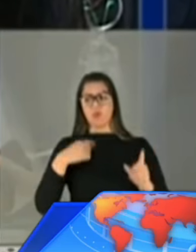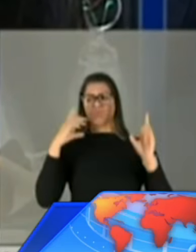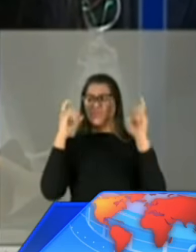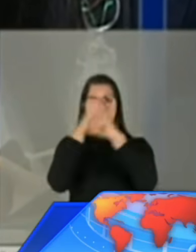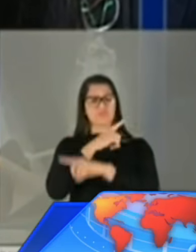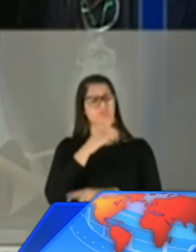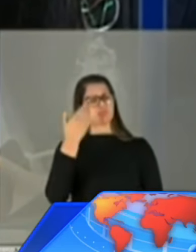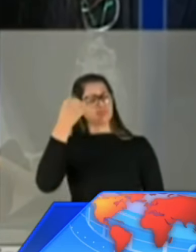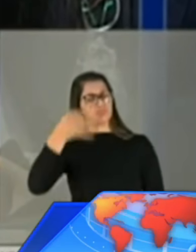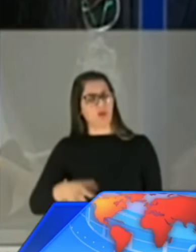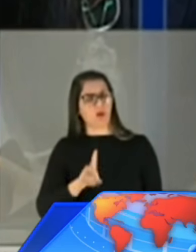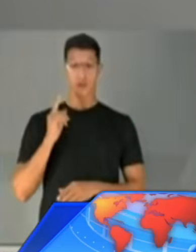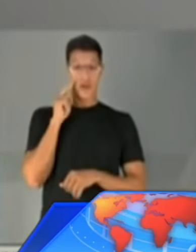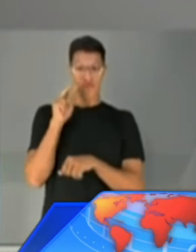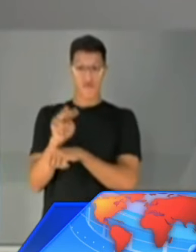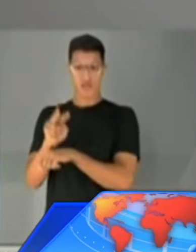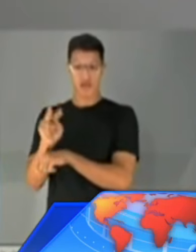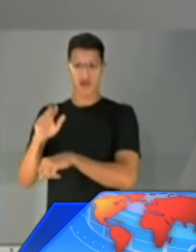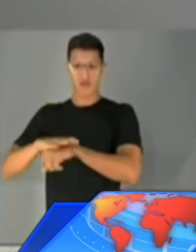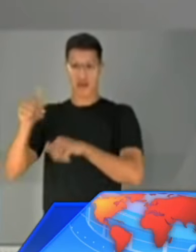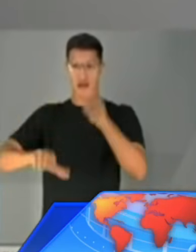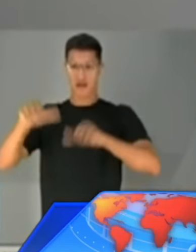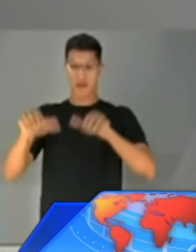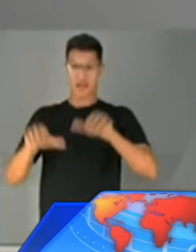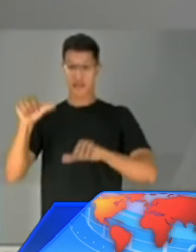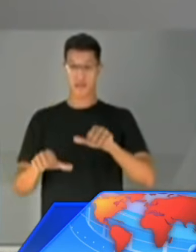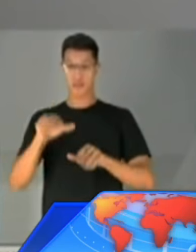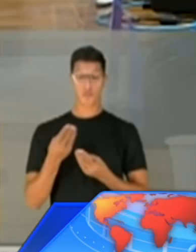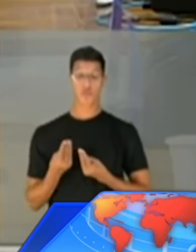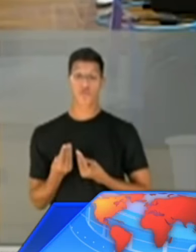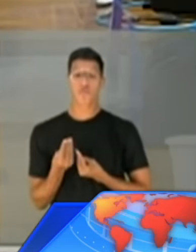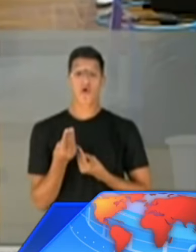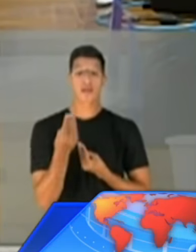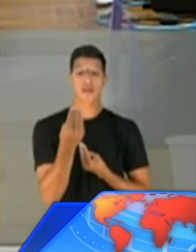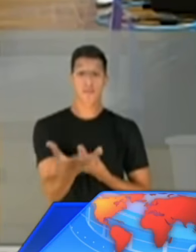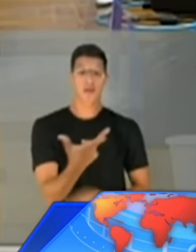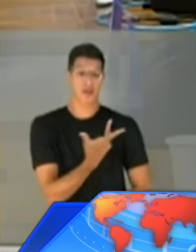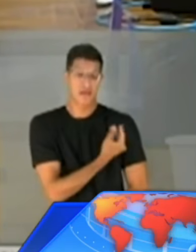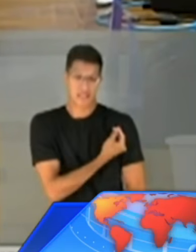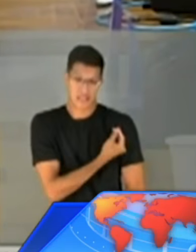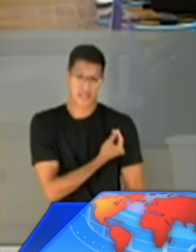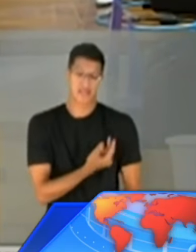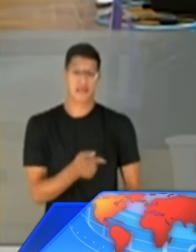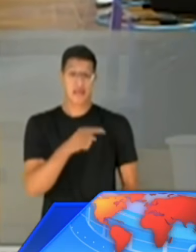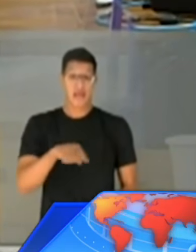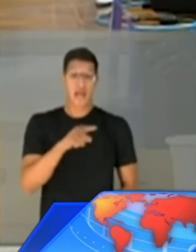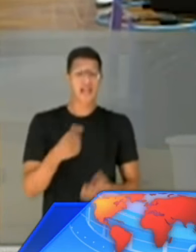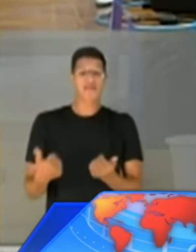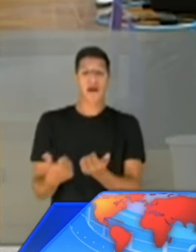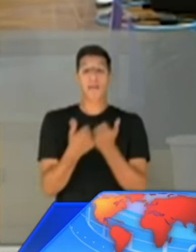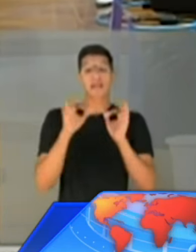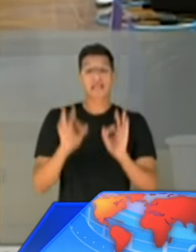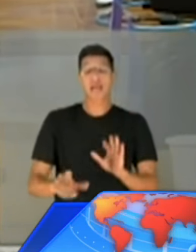os presentes para tentar proteger alguém, o que foi veementemente negado por ela. O senador Fernando Bezerra apresentou um pedido para